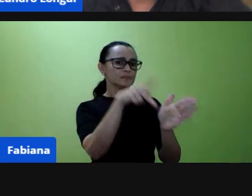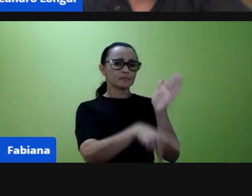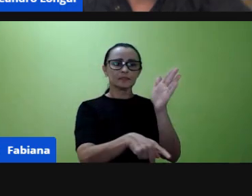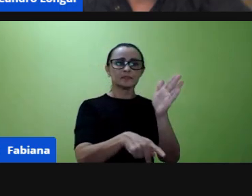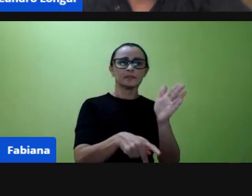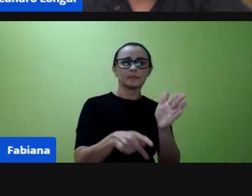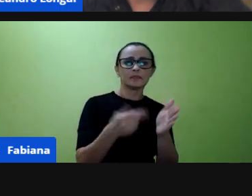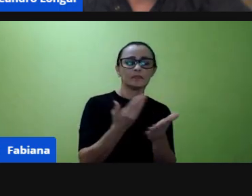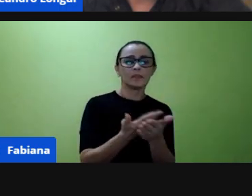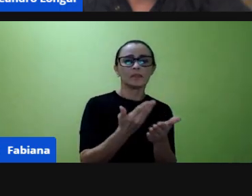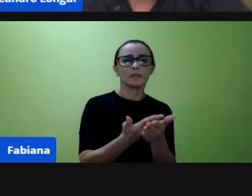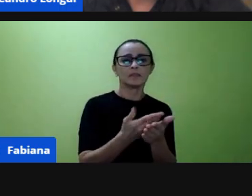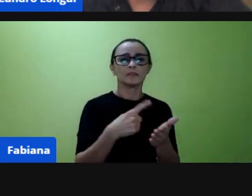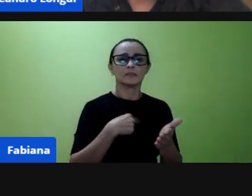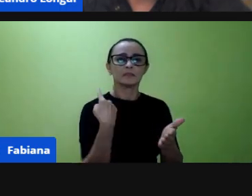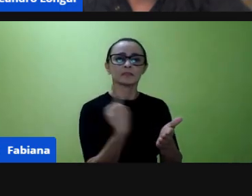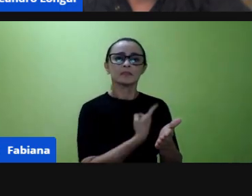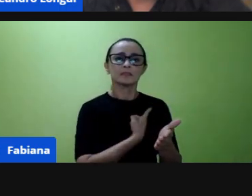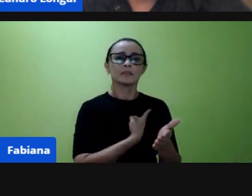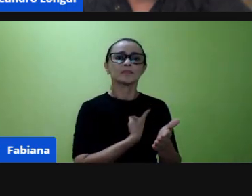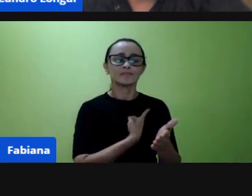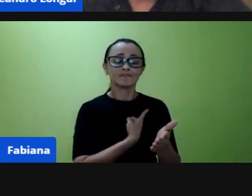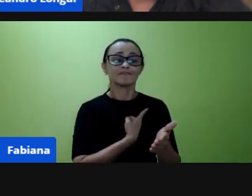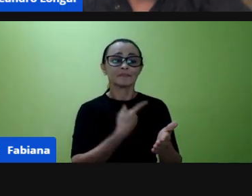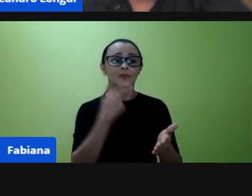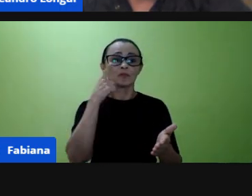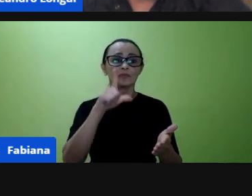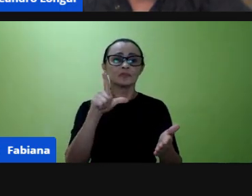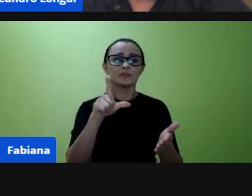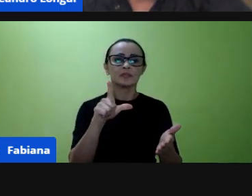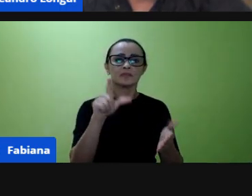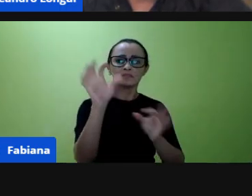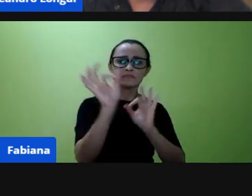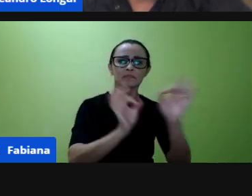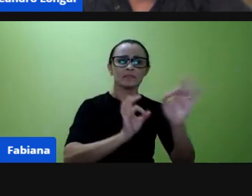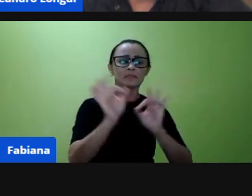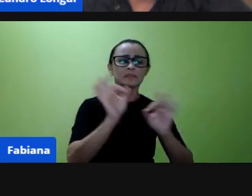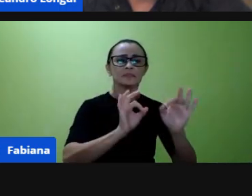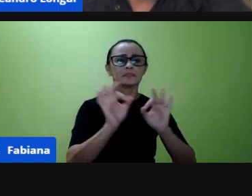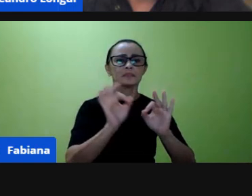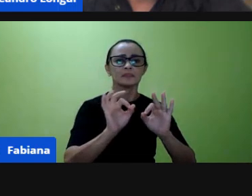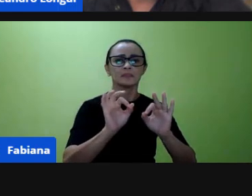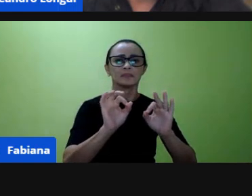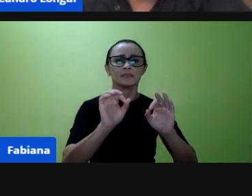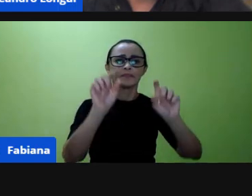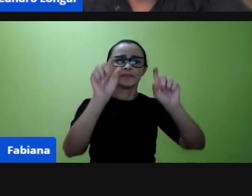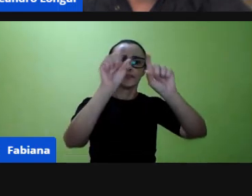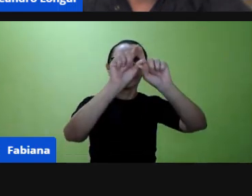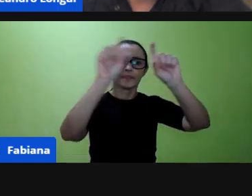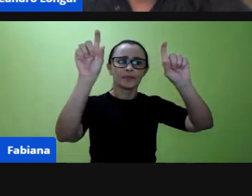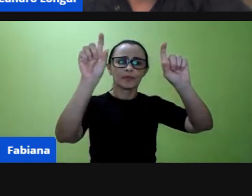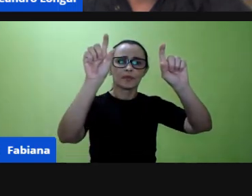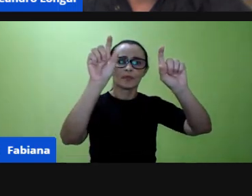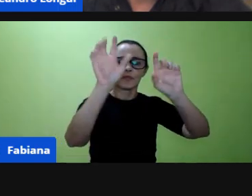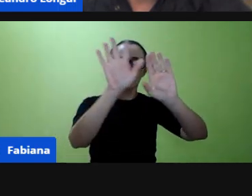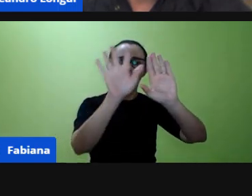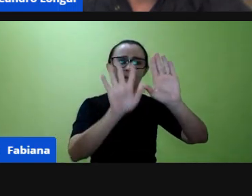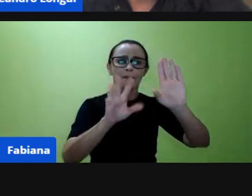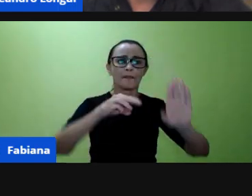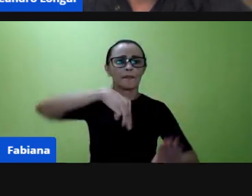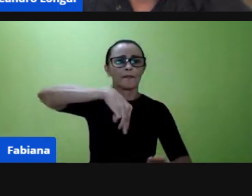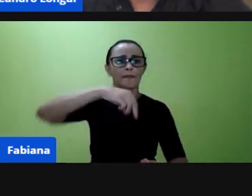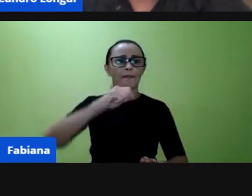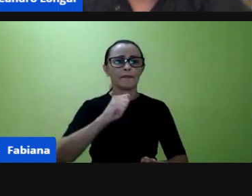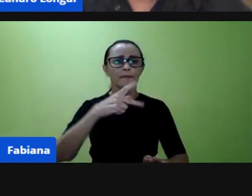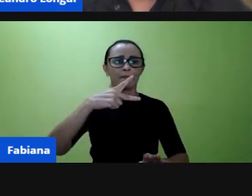nós construímos um mapa de conceitos por meio do Google Jamboard. Então, eles entravam, clicavam no link, entravam